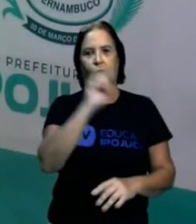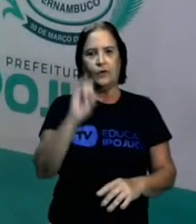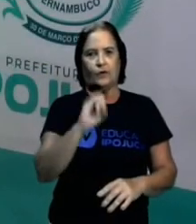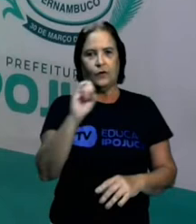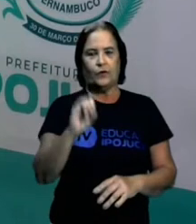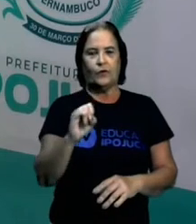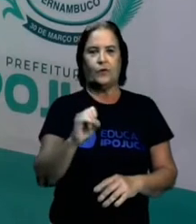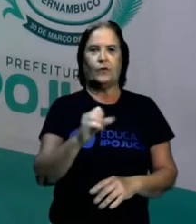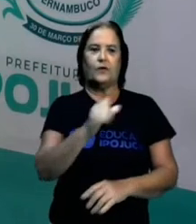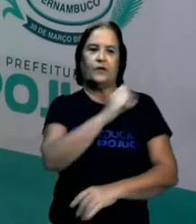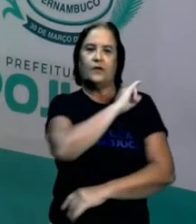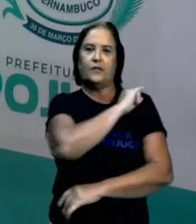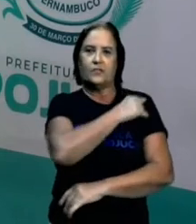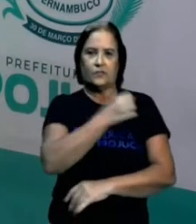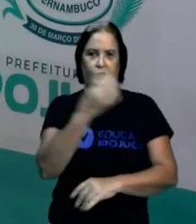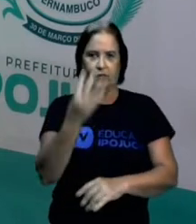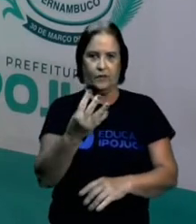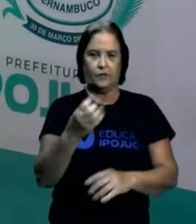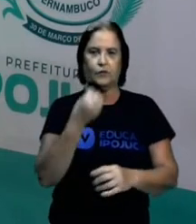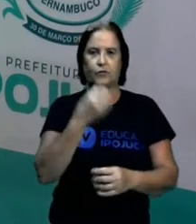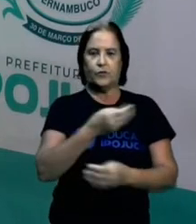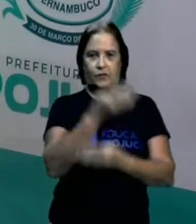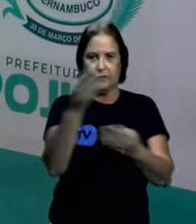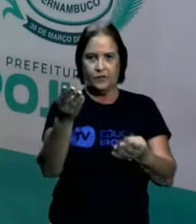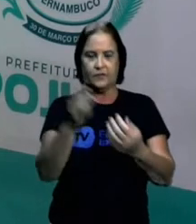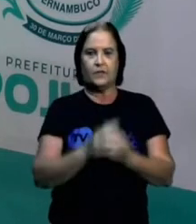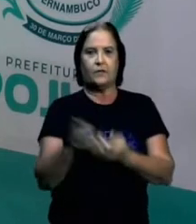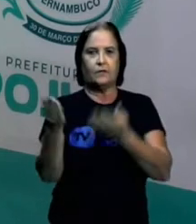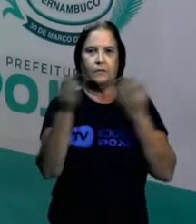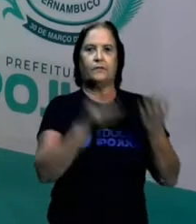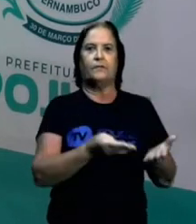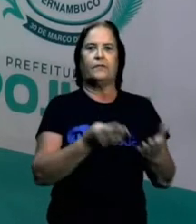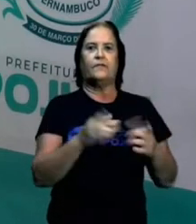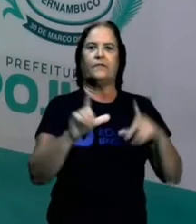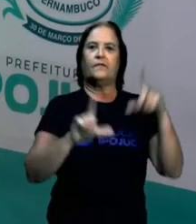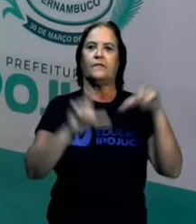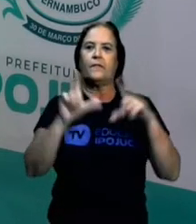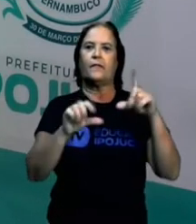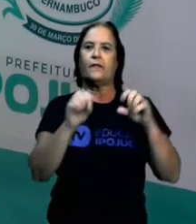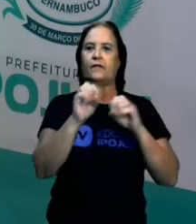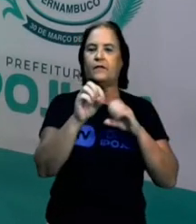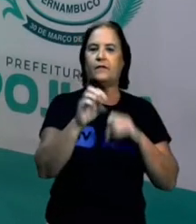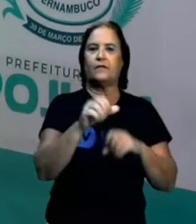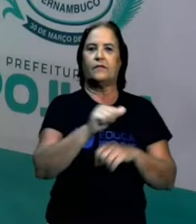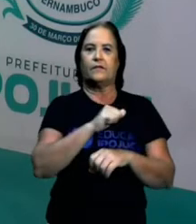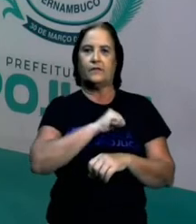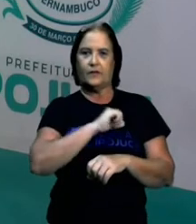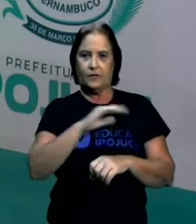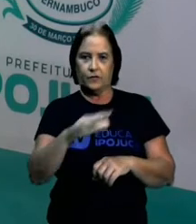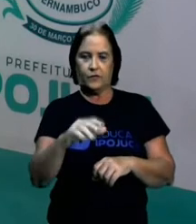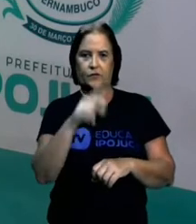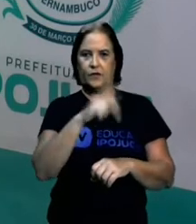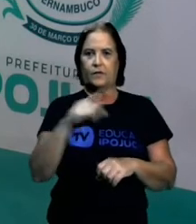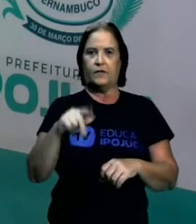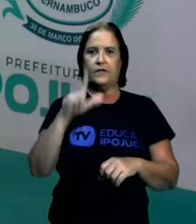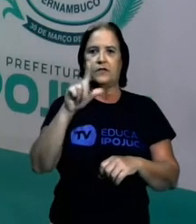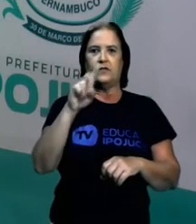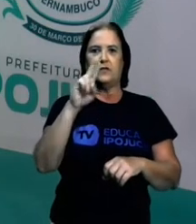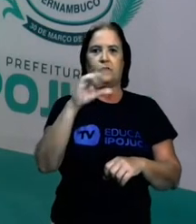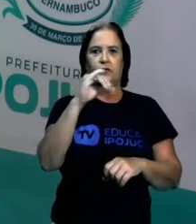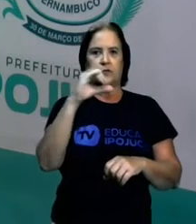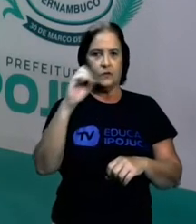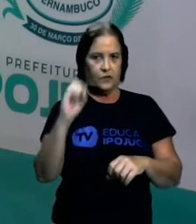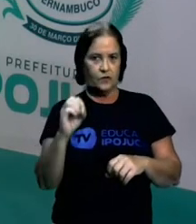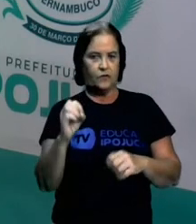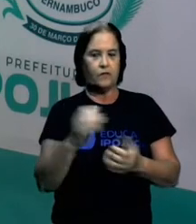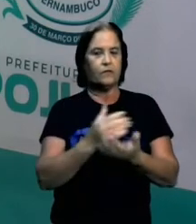Olá, pessoal do EJA4, tudo bem com vocês? Sejam bem-vindos à TV Educa Ipojuca. Eu sou o professor Lúcio Neto e